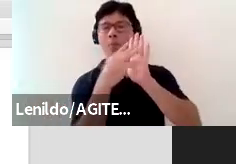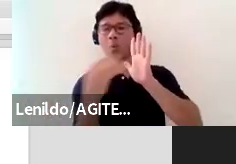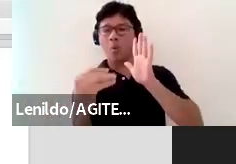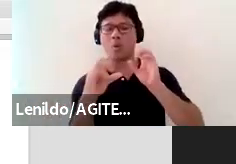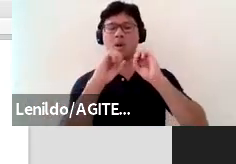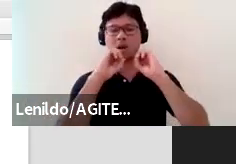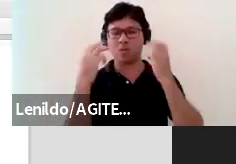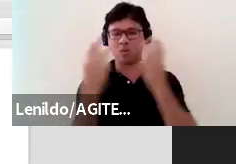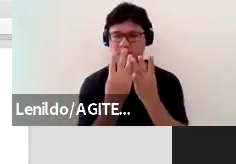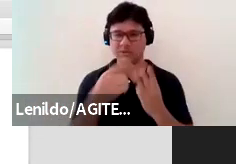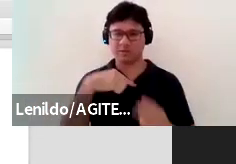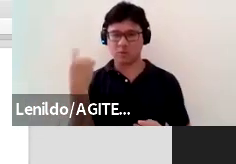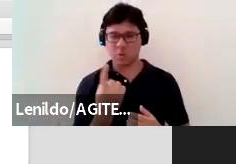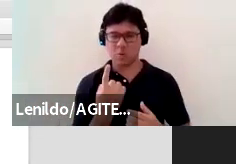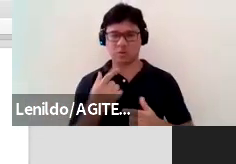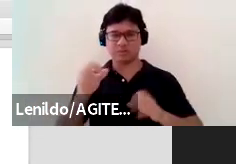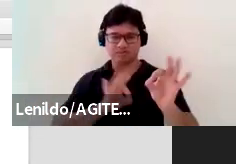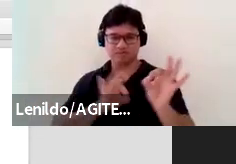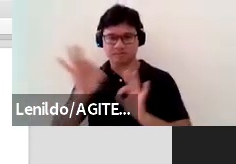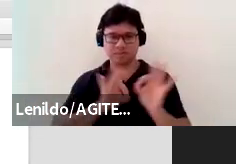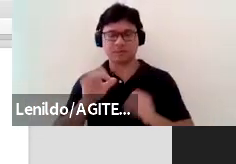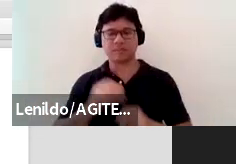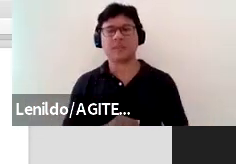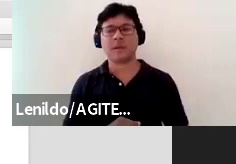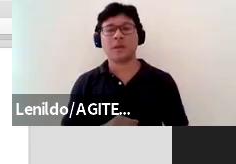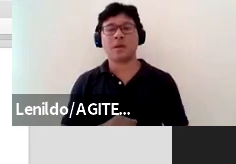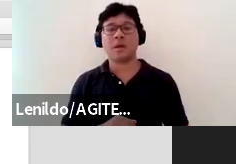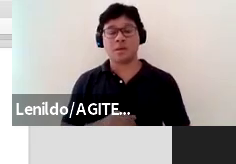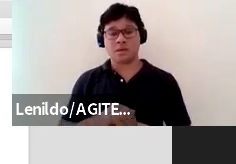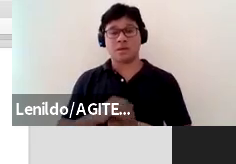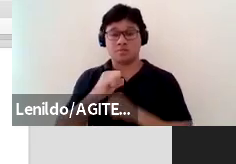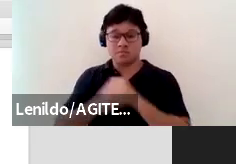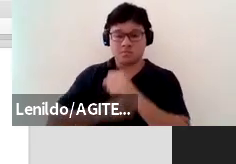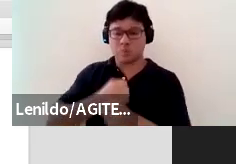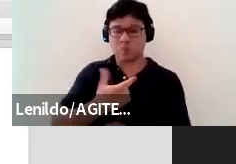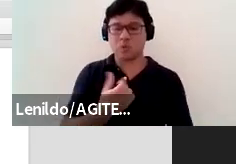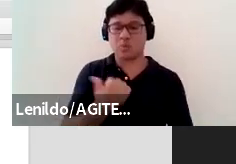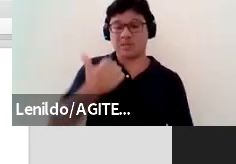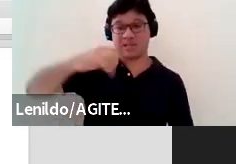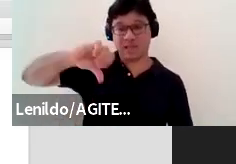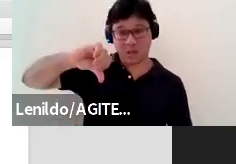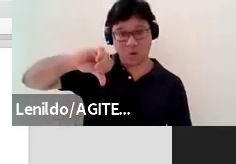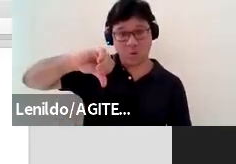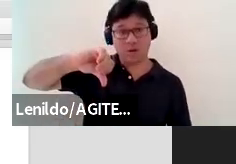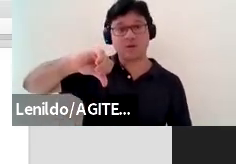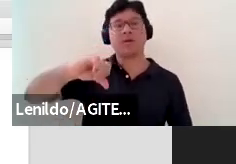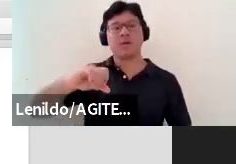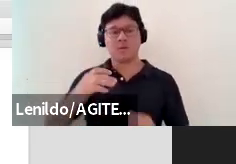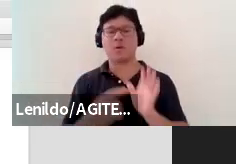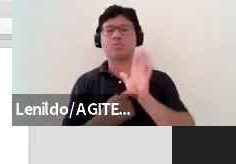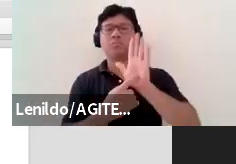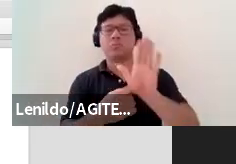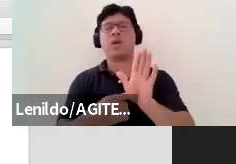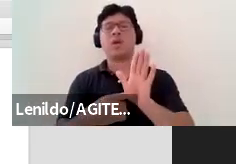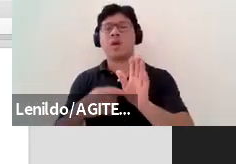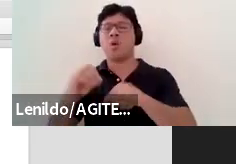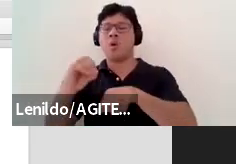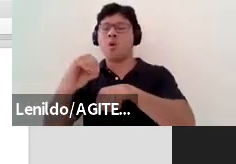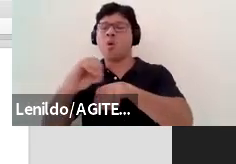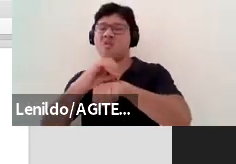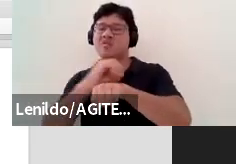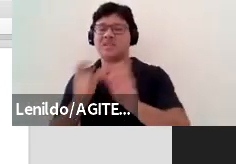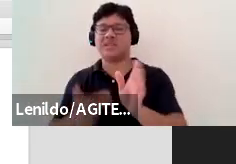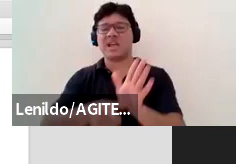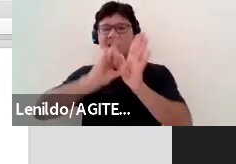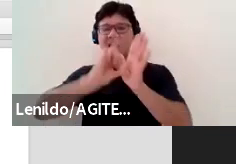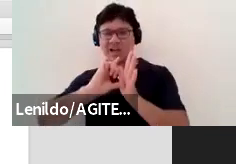oficina. Em 2019, a gente propôs para a Abrates uma oficina pré-congresso, né? Um dia antes do congresso,